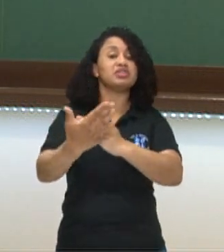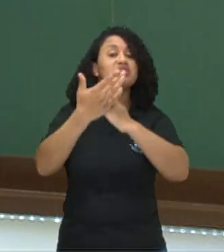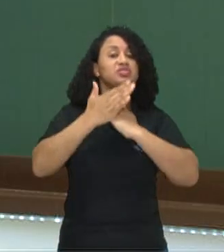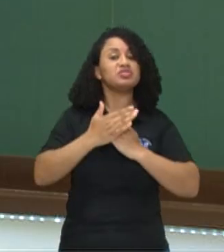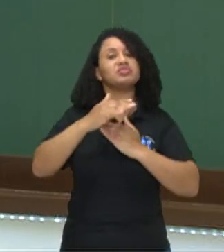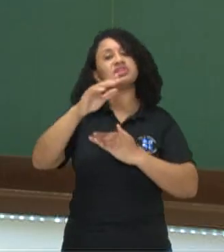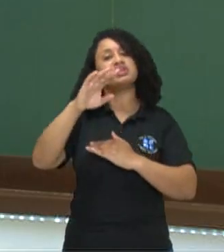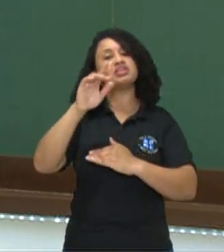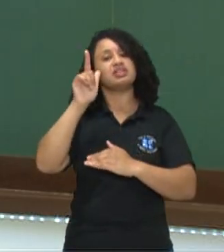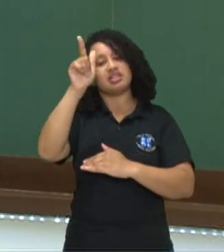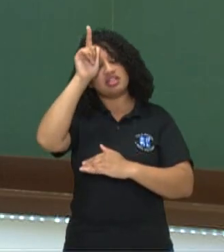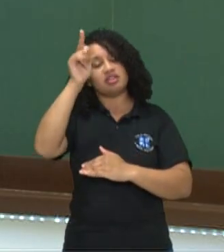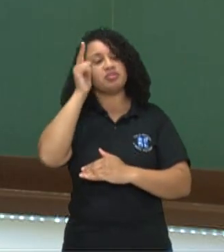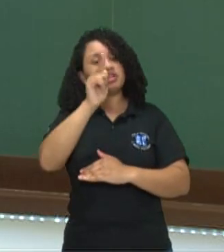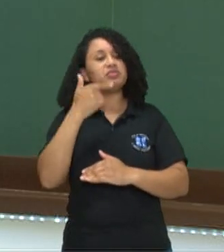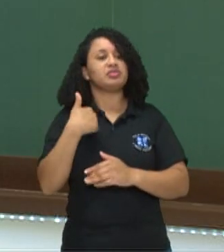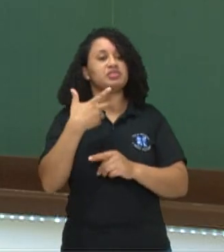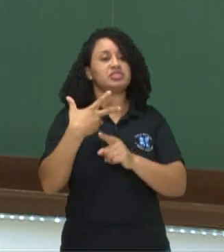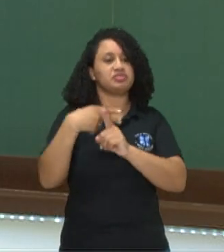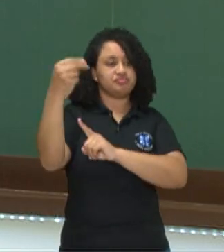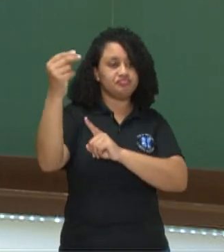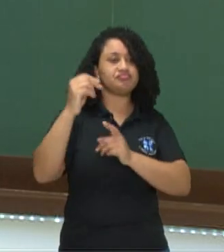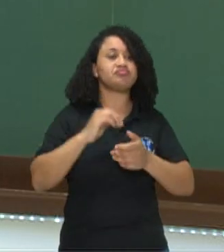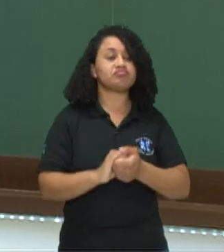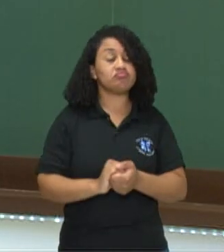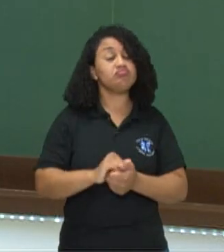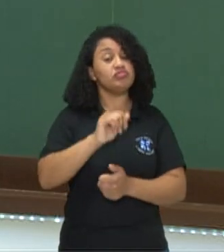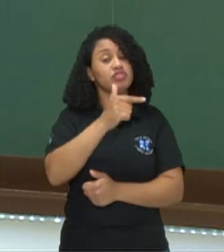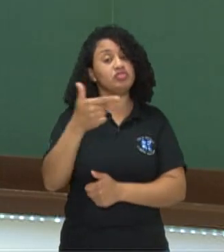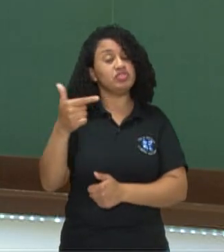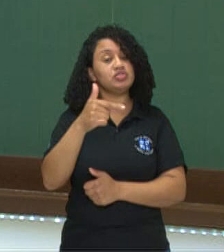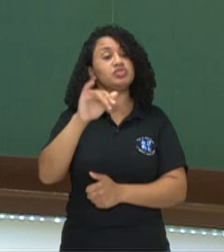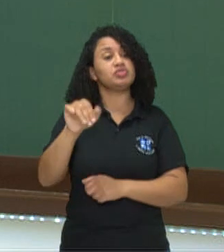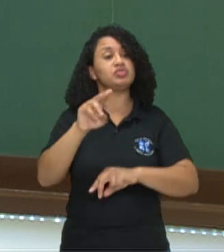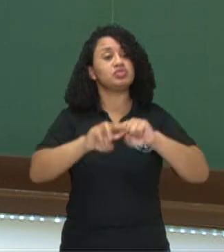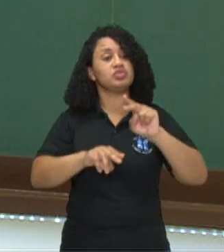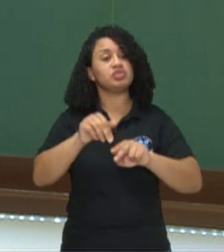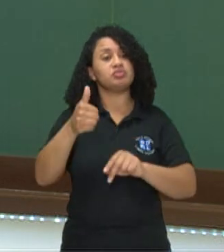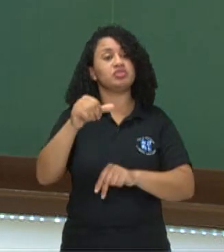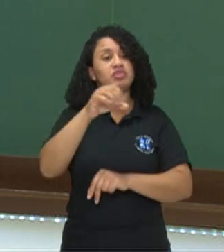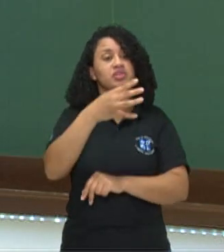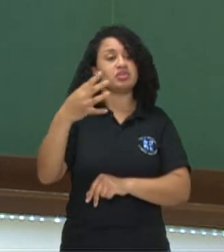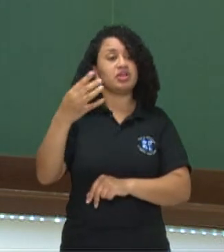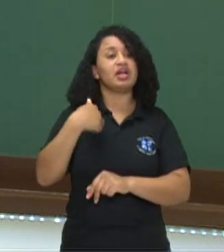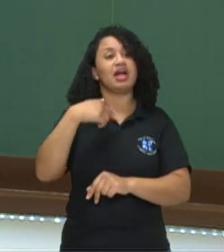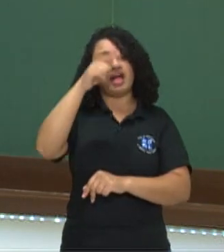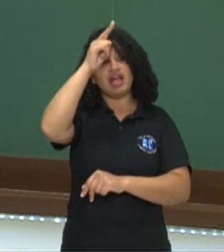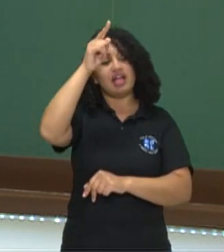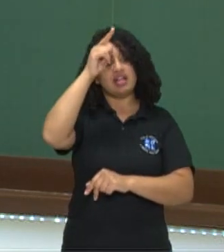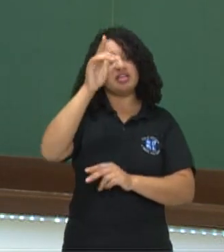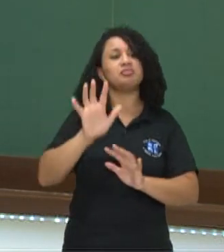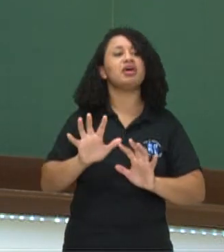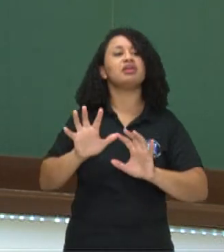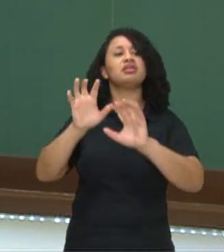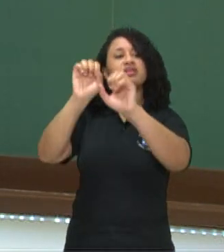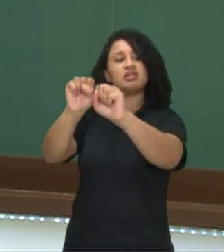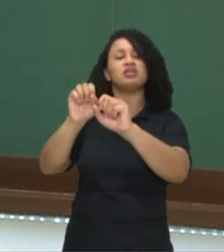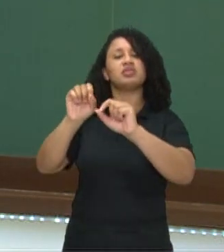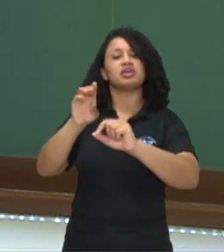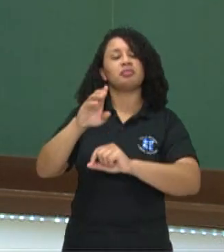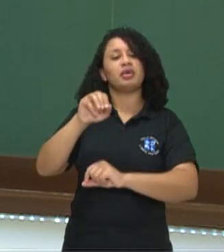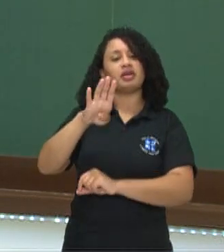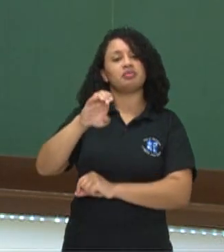E, surpreendentemente, em 22 de junho de 1941, a Alemanha iniciou a chamada Operação